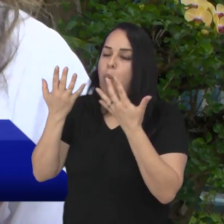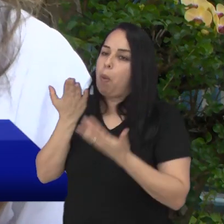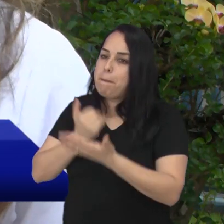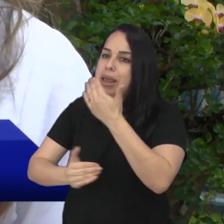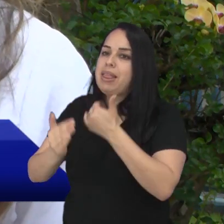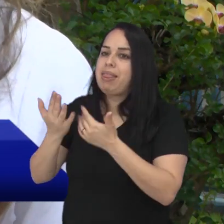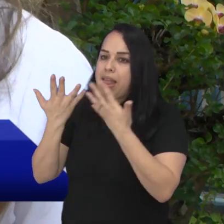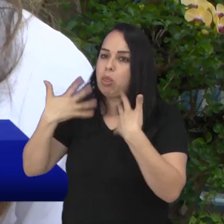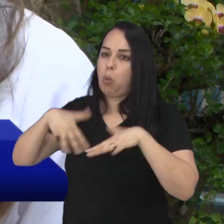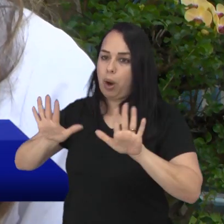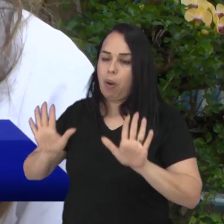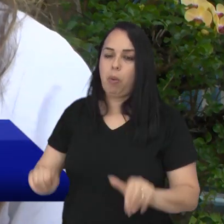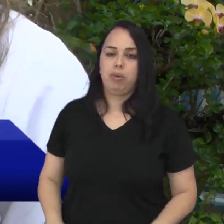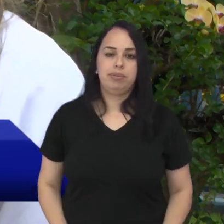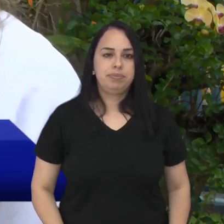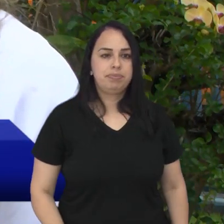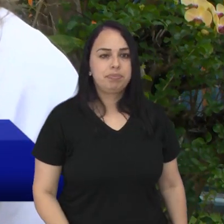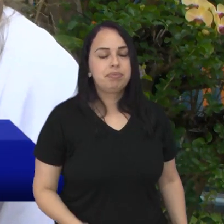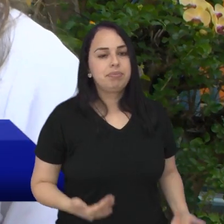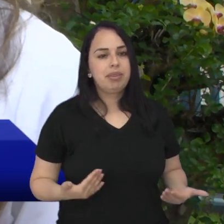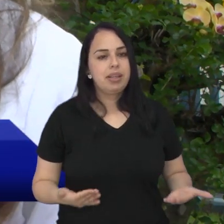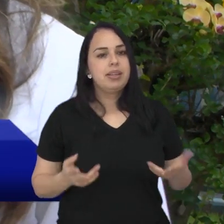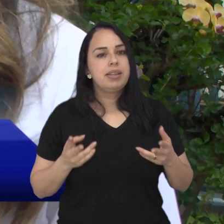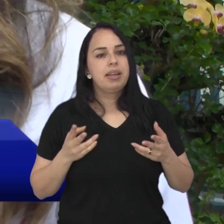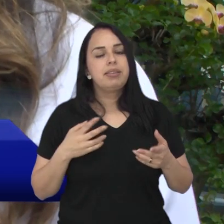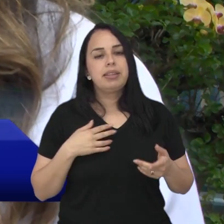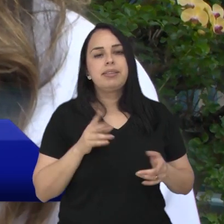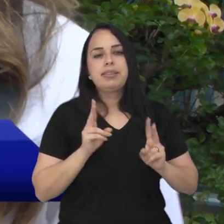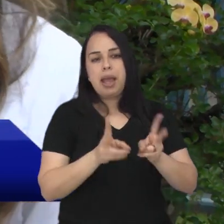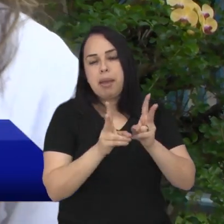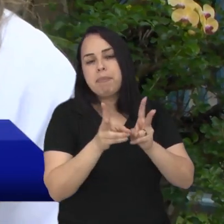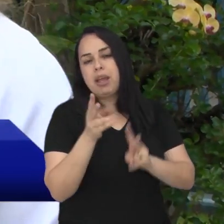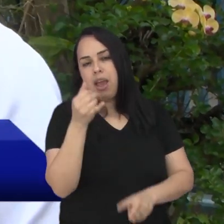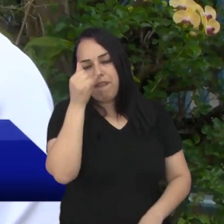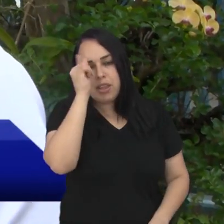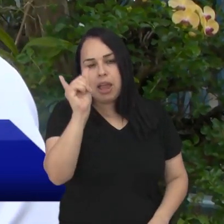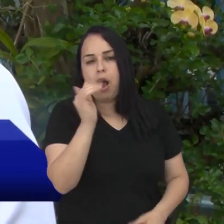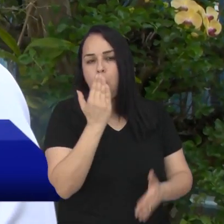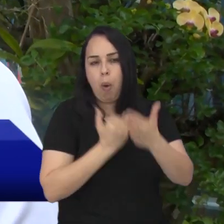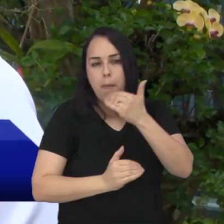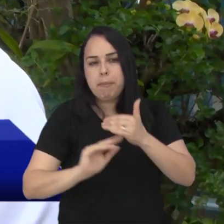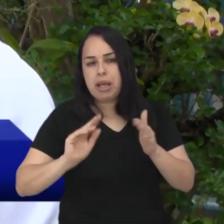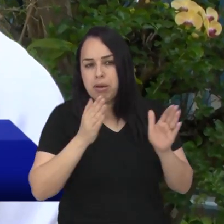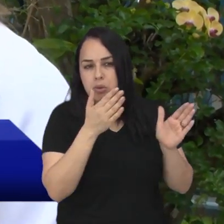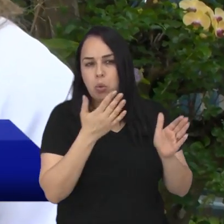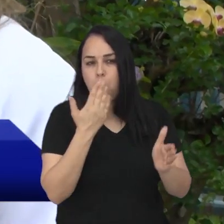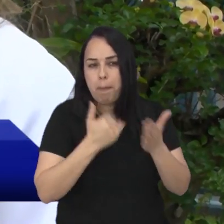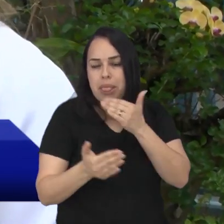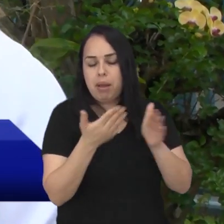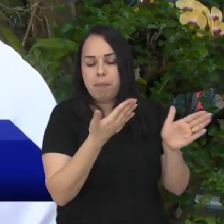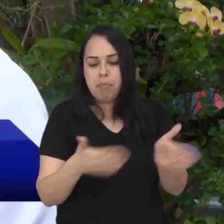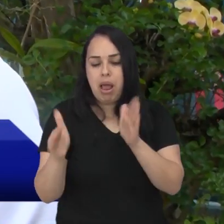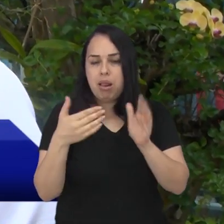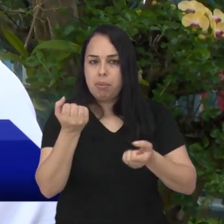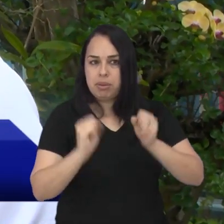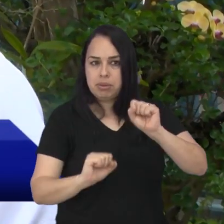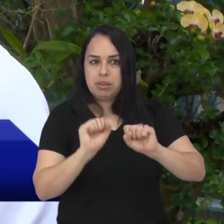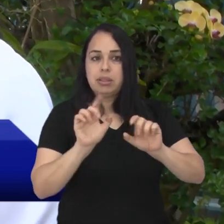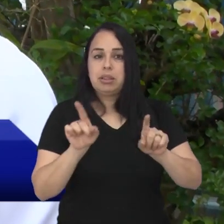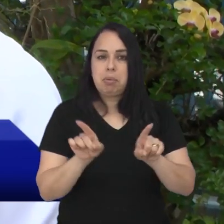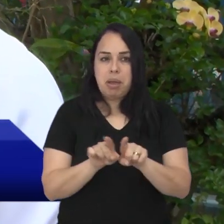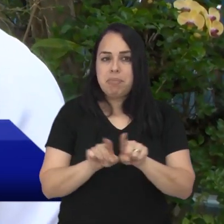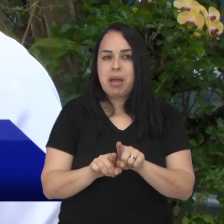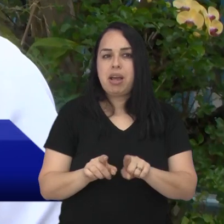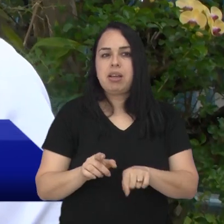são bem-vindos também. Tá certo. Então é bom a gente estar realmente evitando até os 2 anos de idade, só reforçando essa questão. A